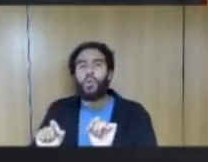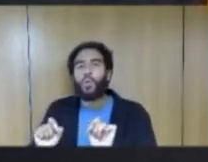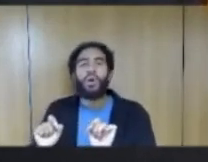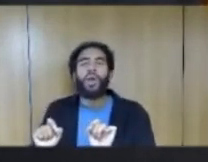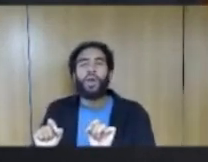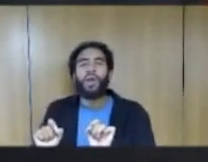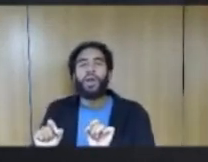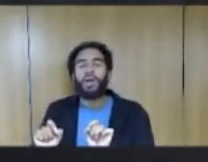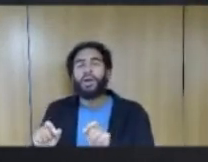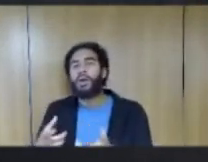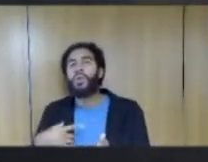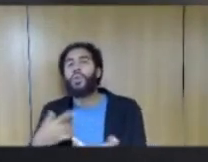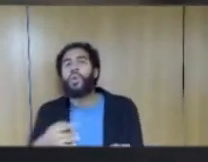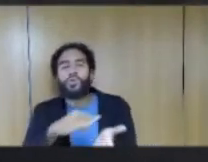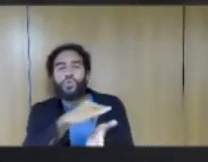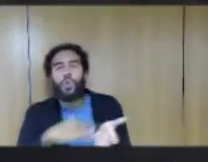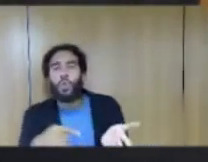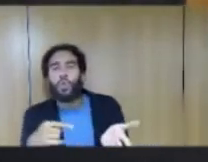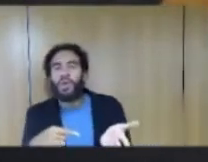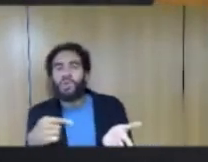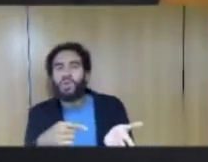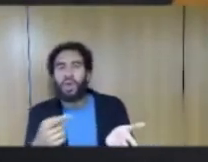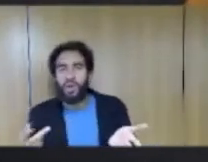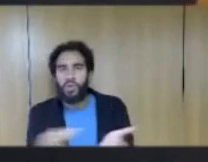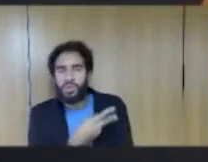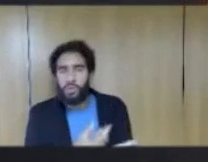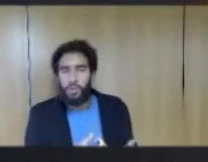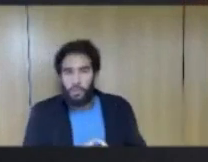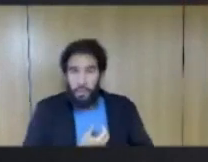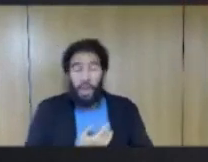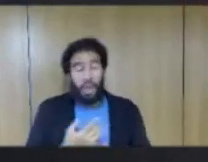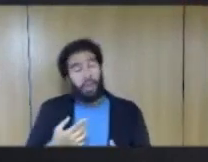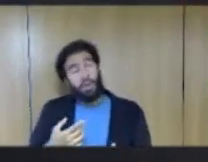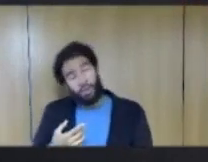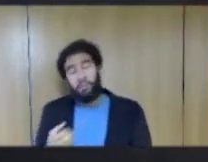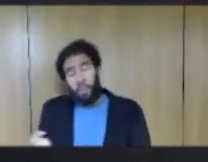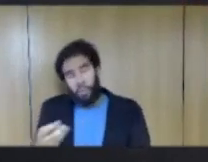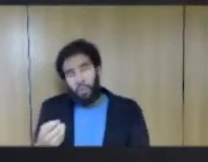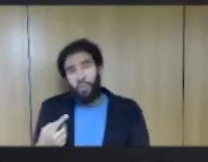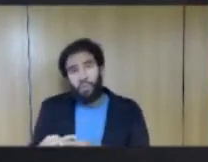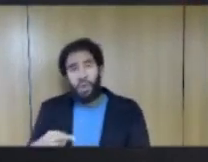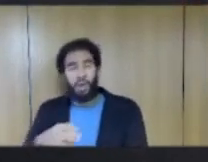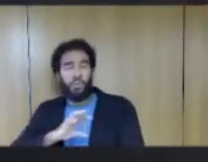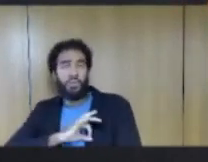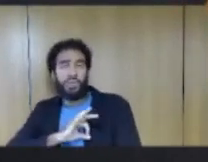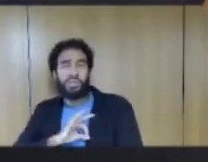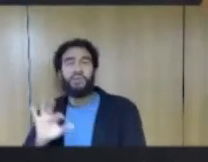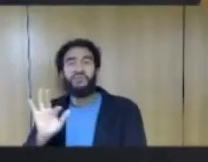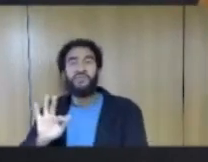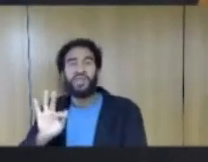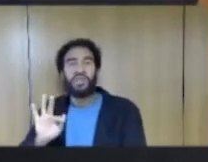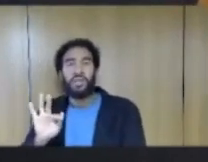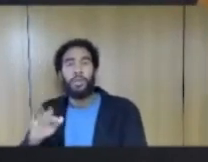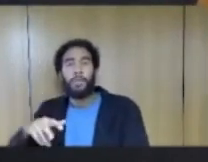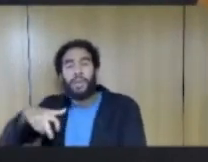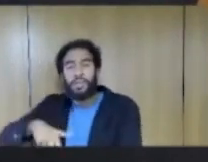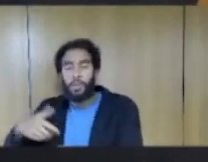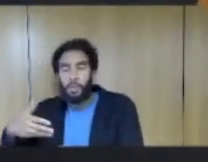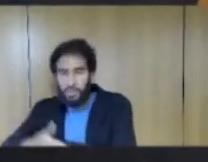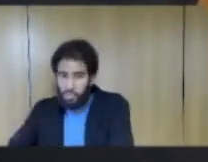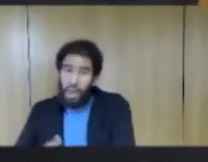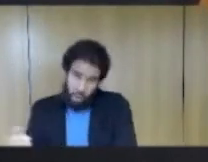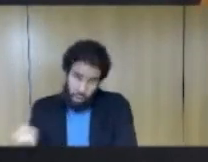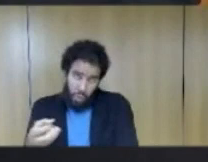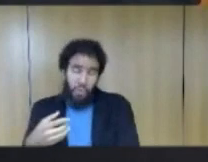delação do Elson Queiroz é novidade para a gente pelo menos para mim a participação da polícia penal nessa atuação o ministro o senhor conta